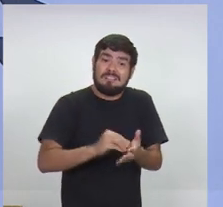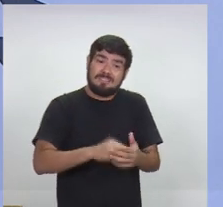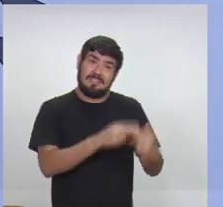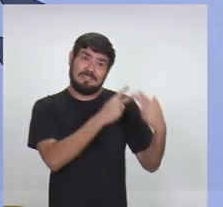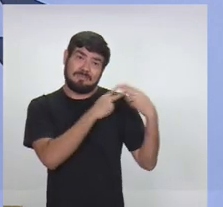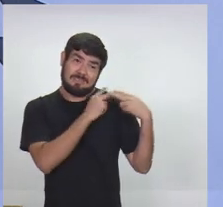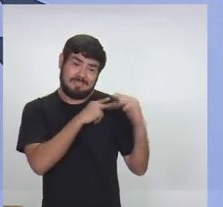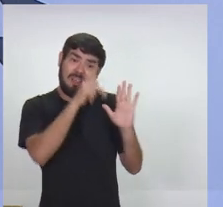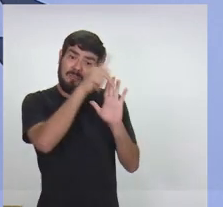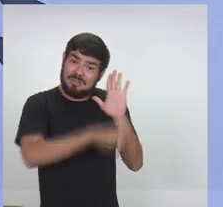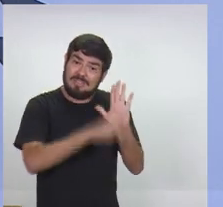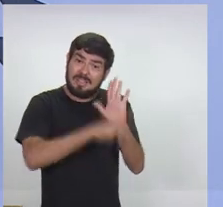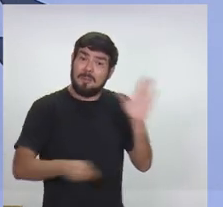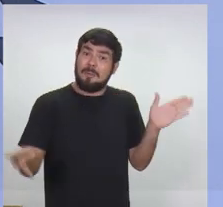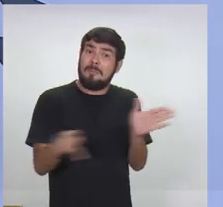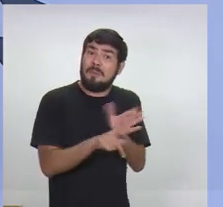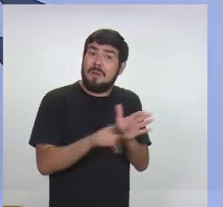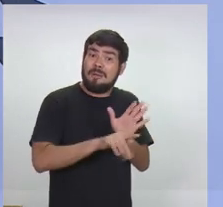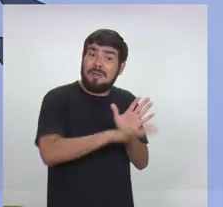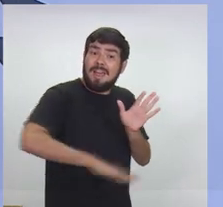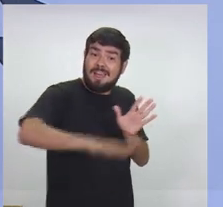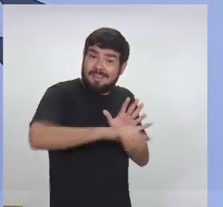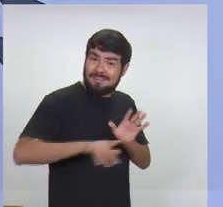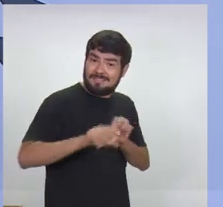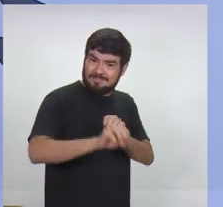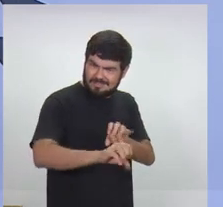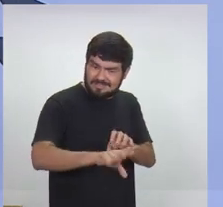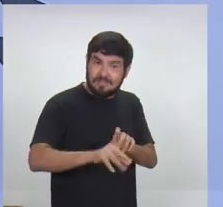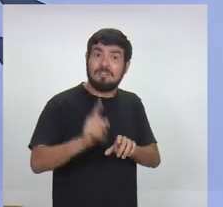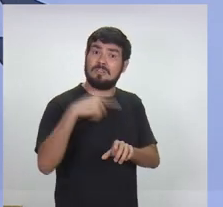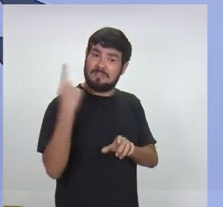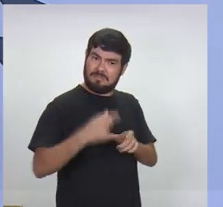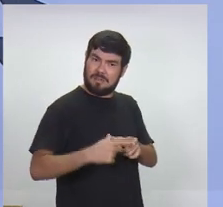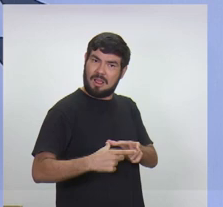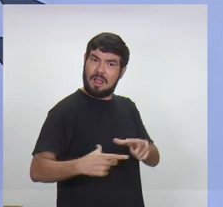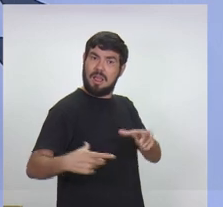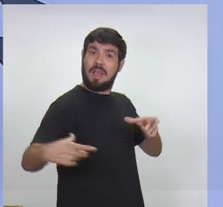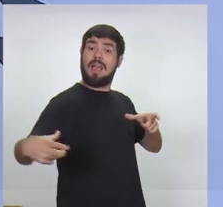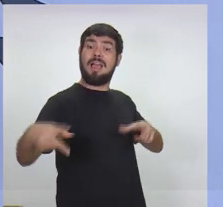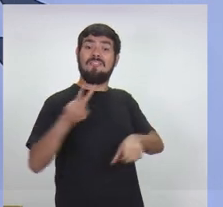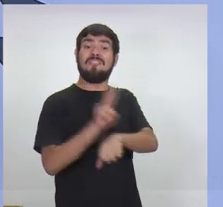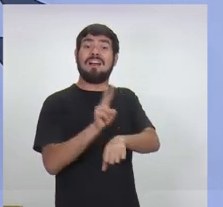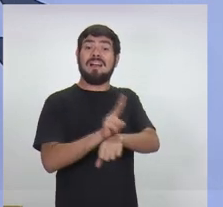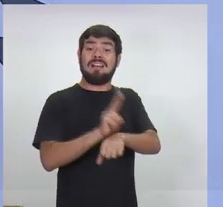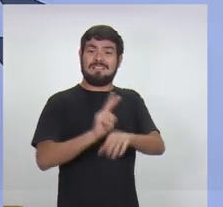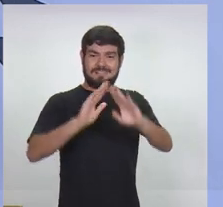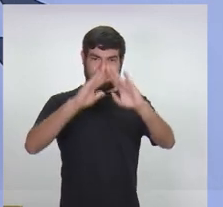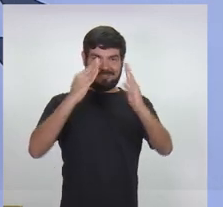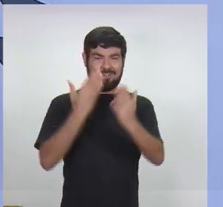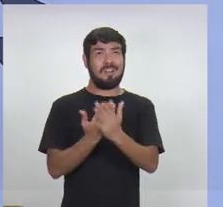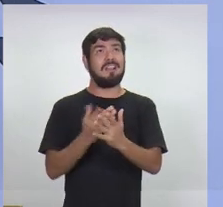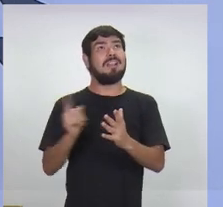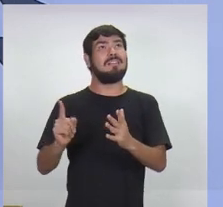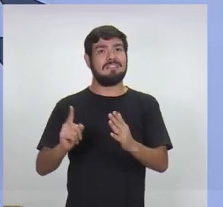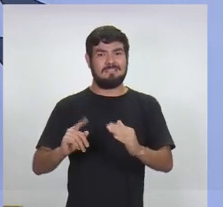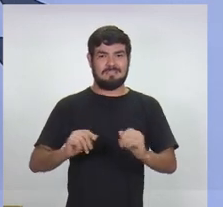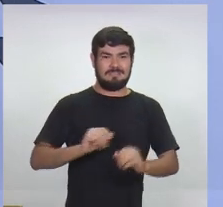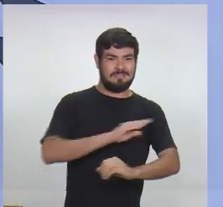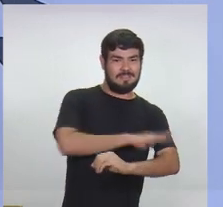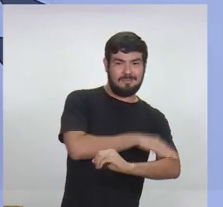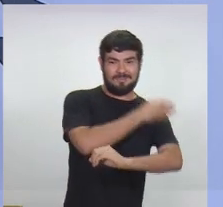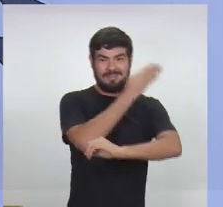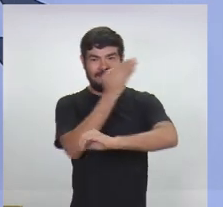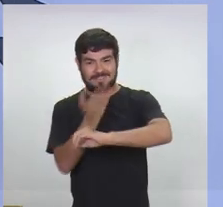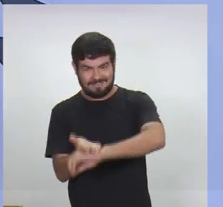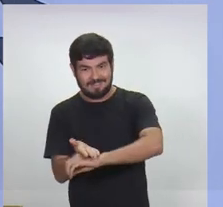área de educação nós vamos ampliar as vagas para as escolas de ensino é de tempo integral